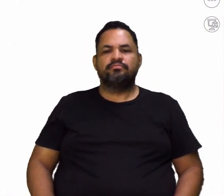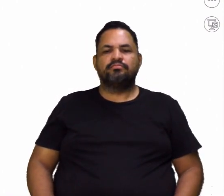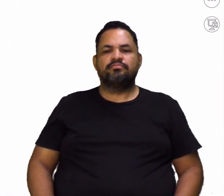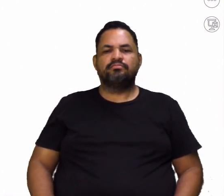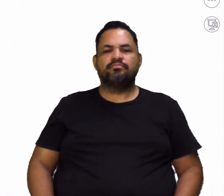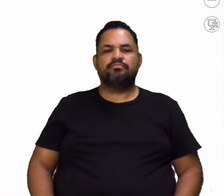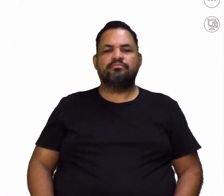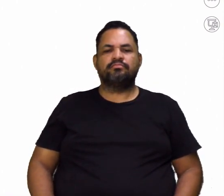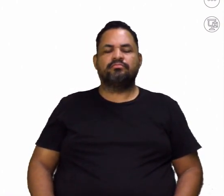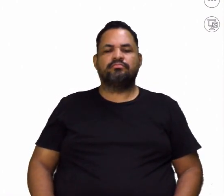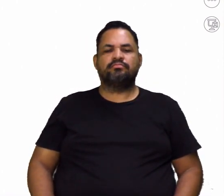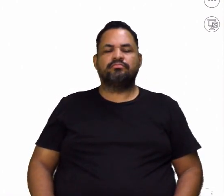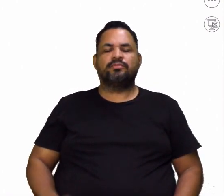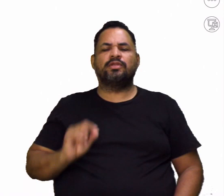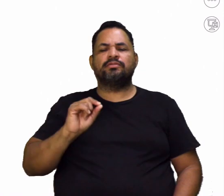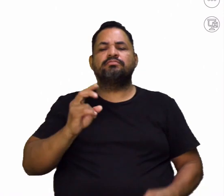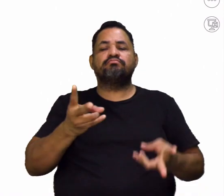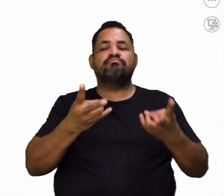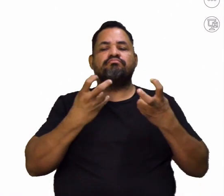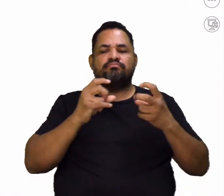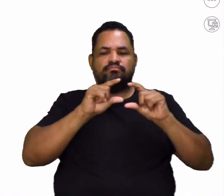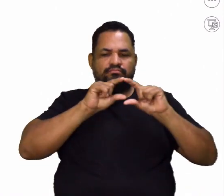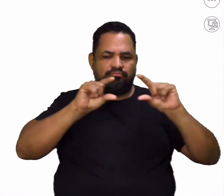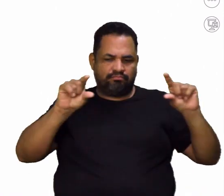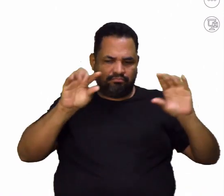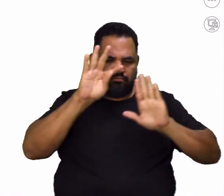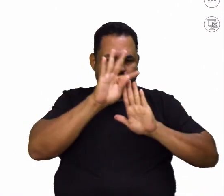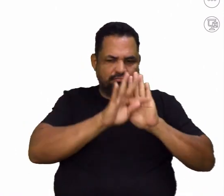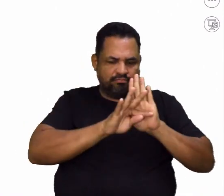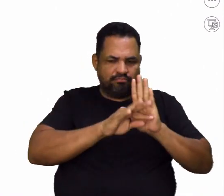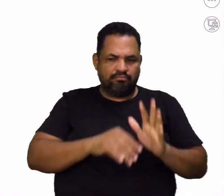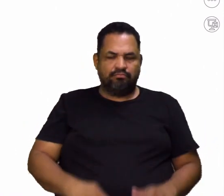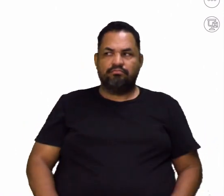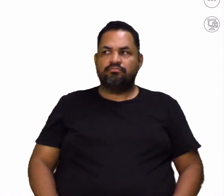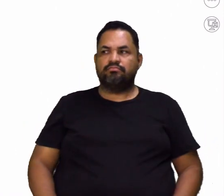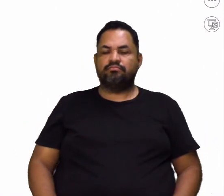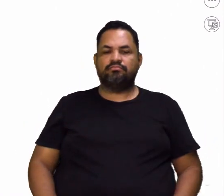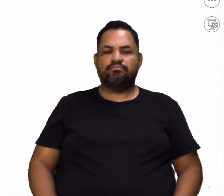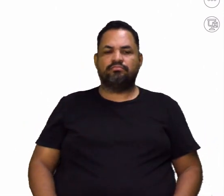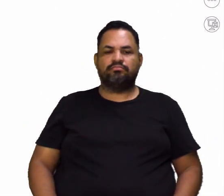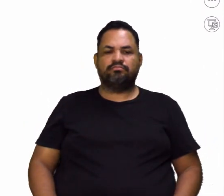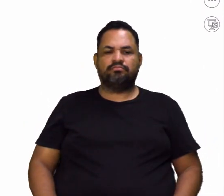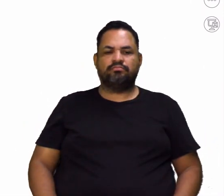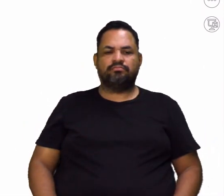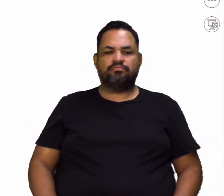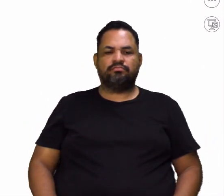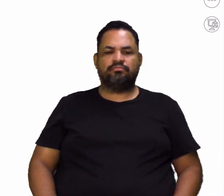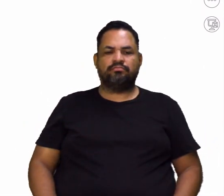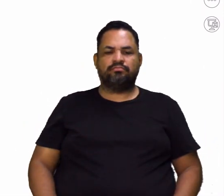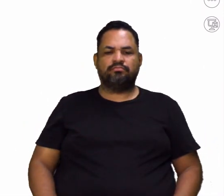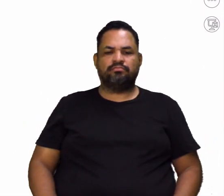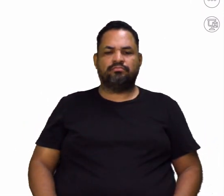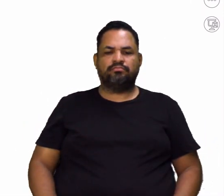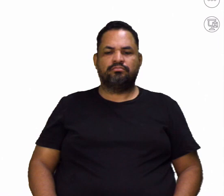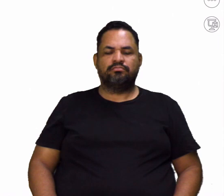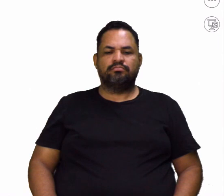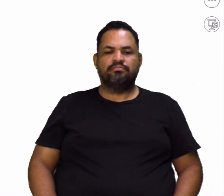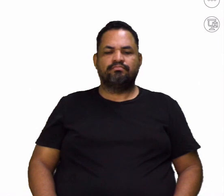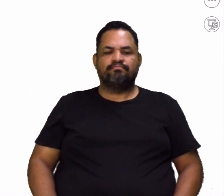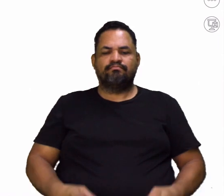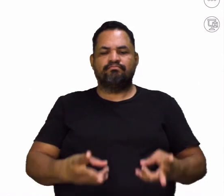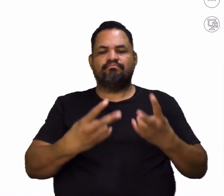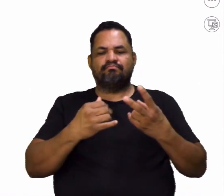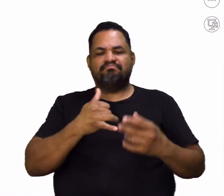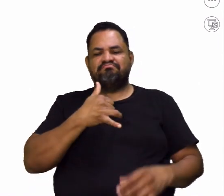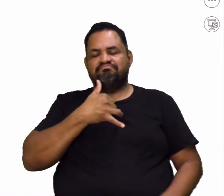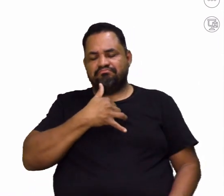que que você percebe nesse trechinho aí Então vamos lá ó percebe-se